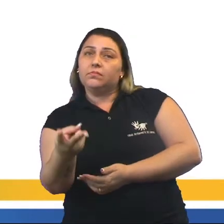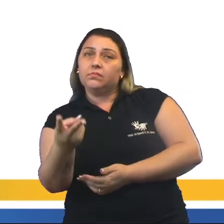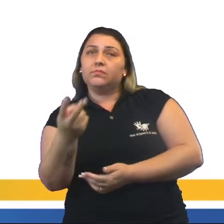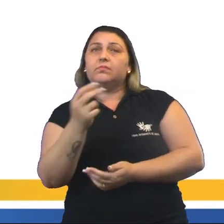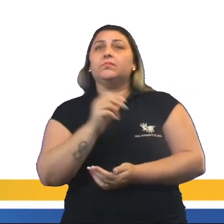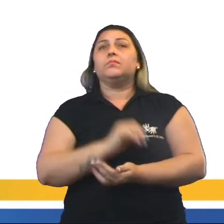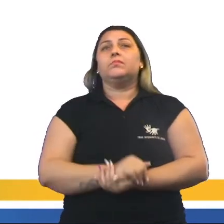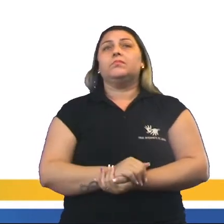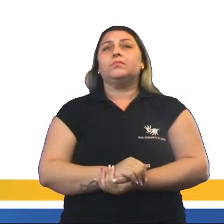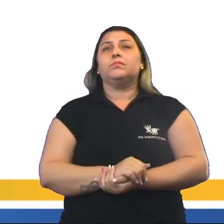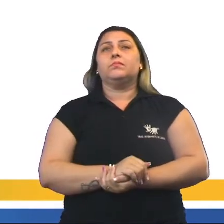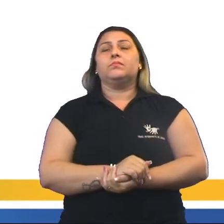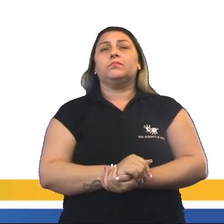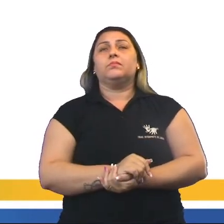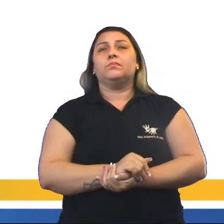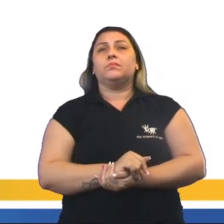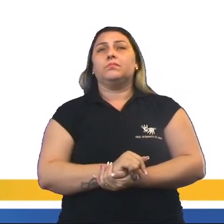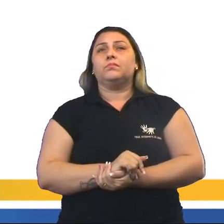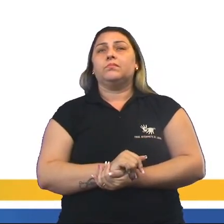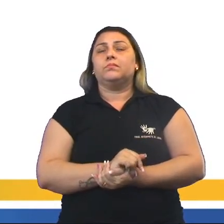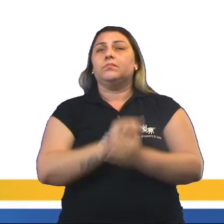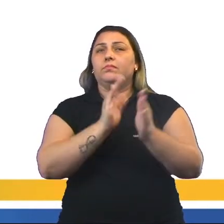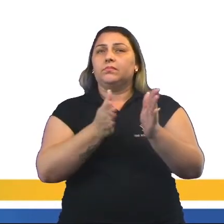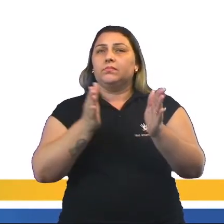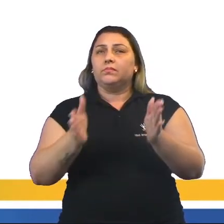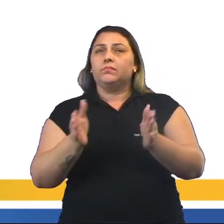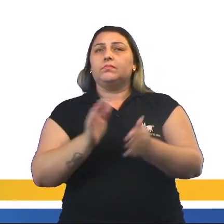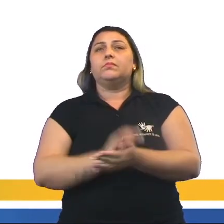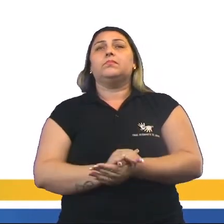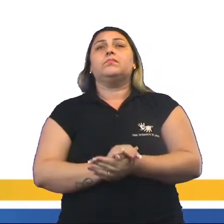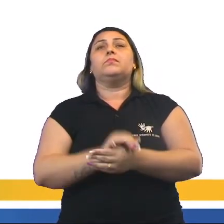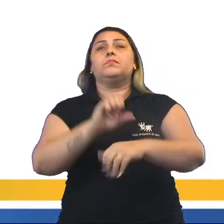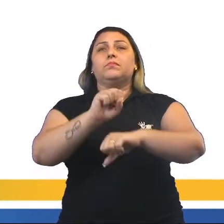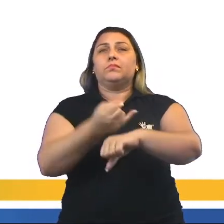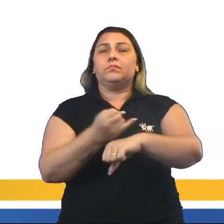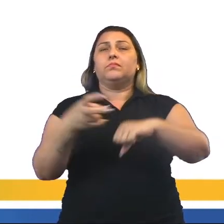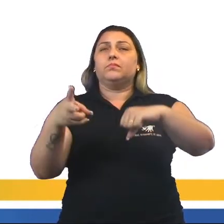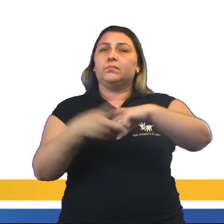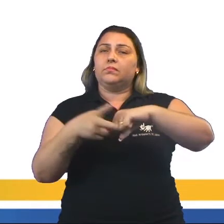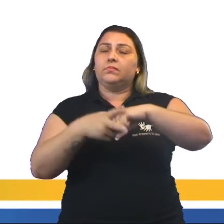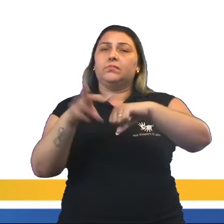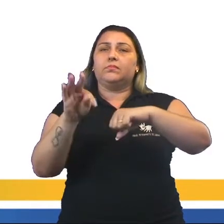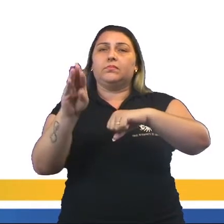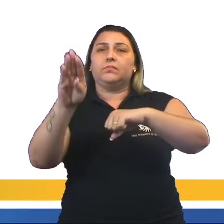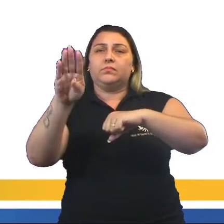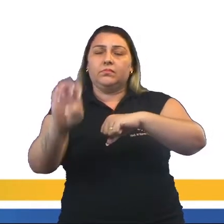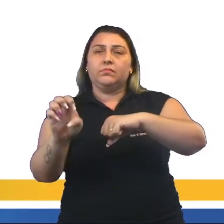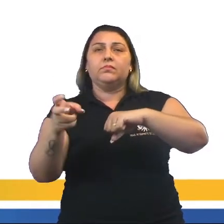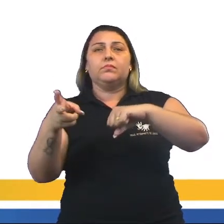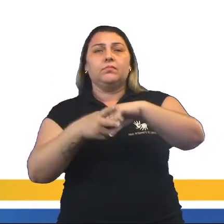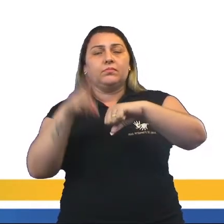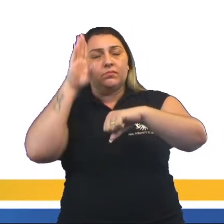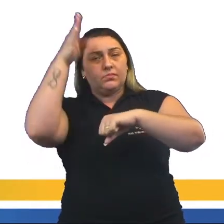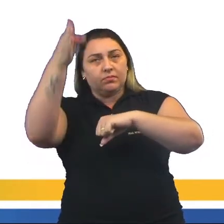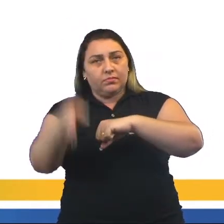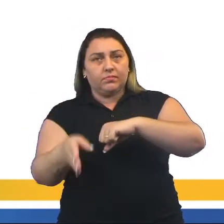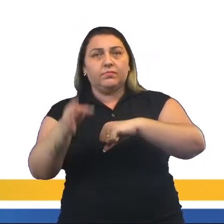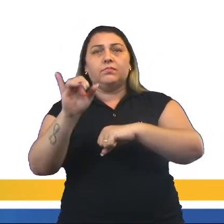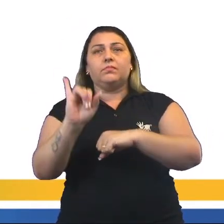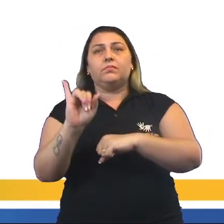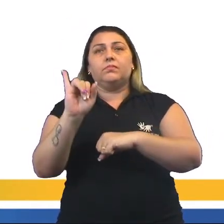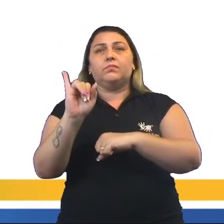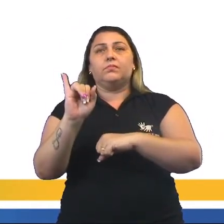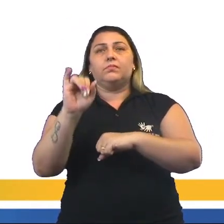está estudando inglês. A ordem dessas palavras é sujeito, verbo to be e o verbo principal com o